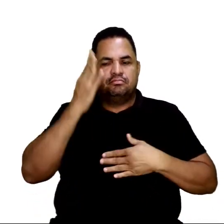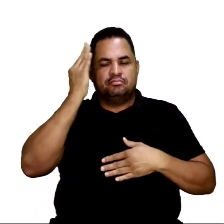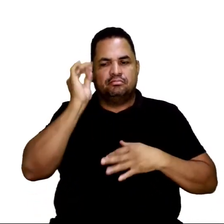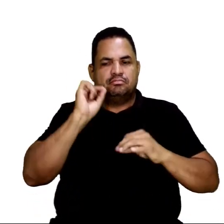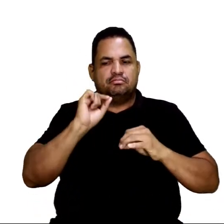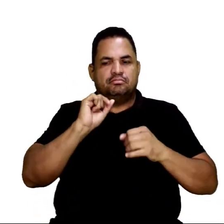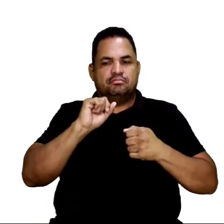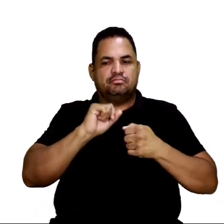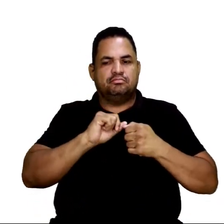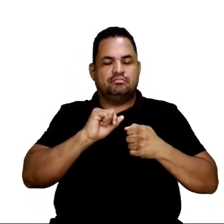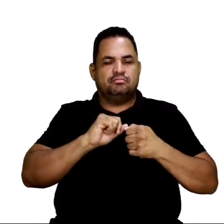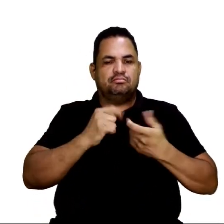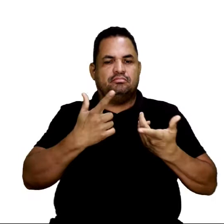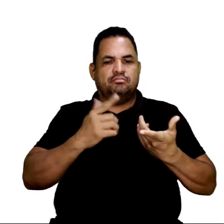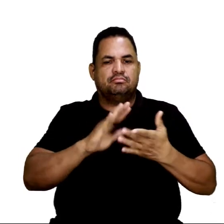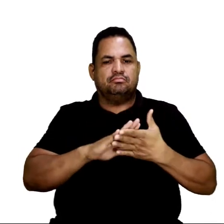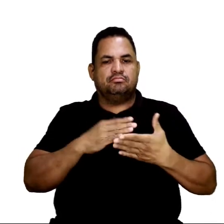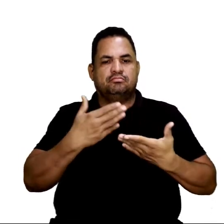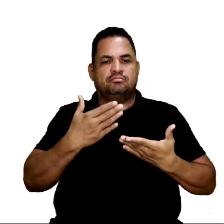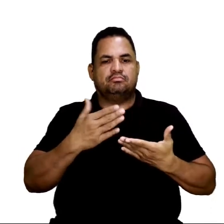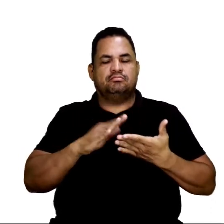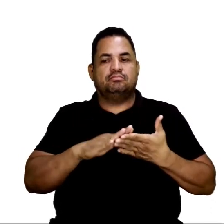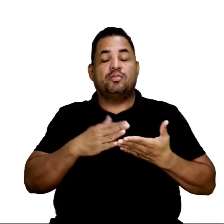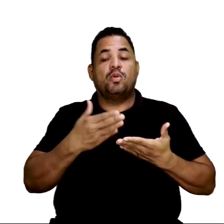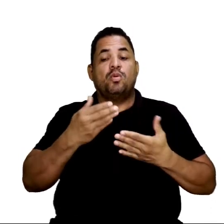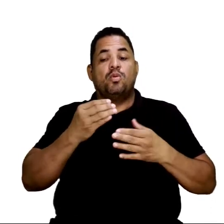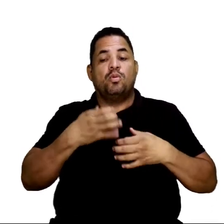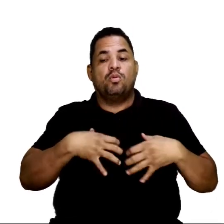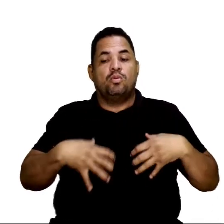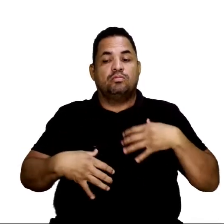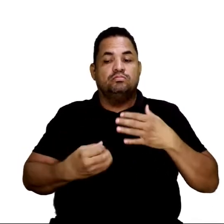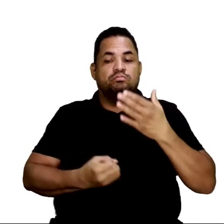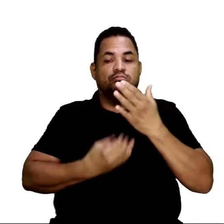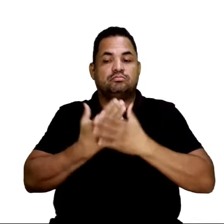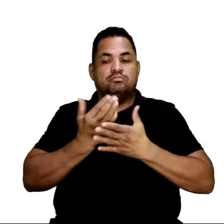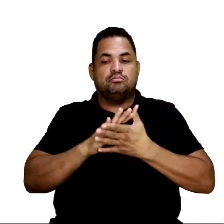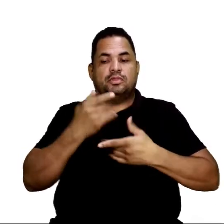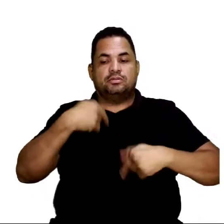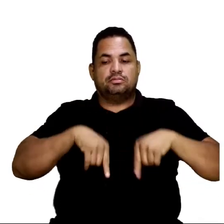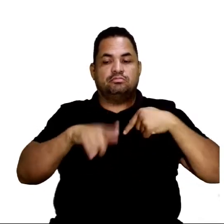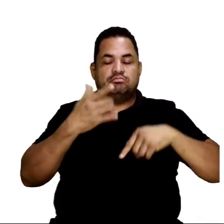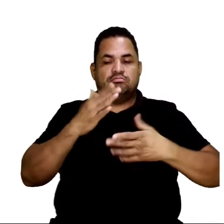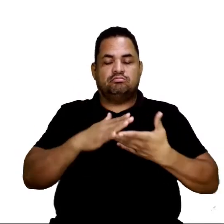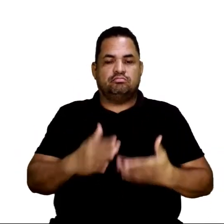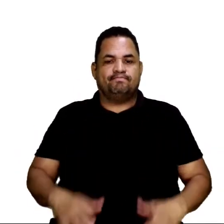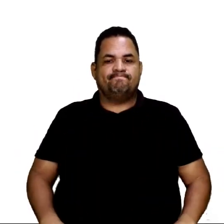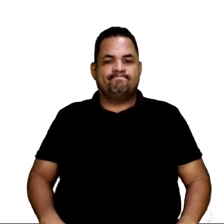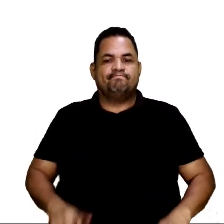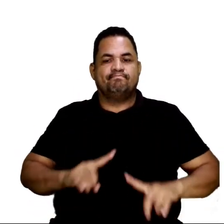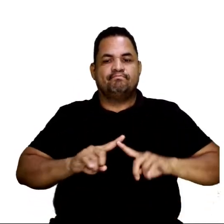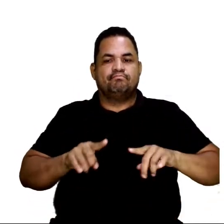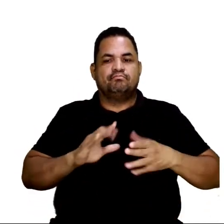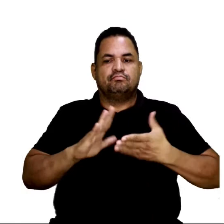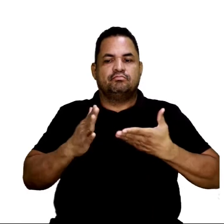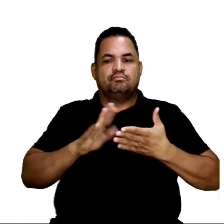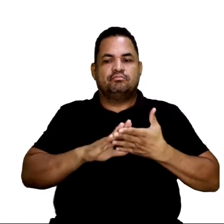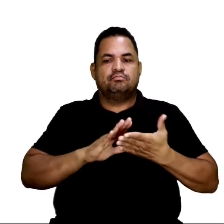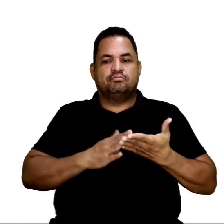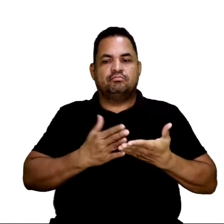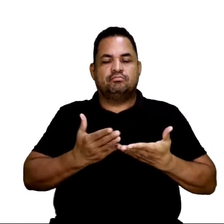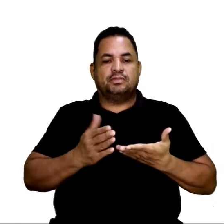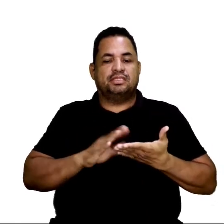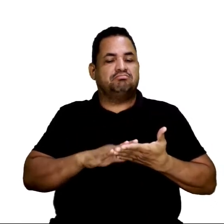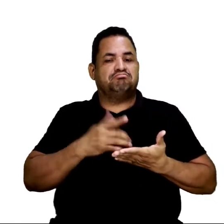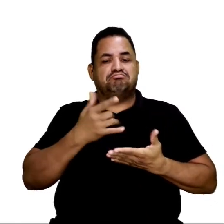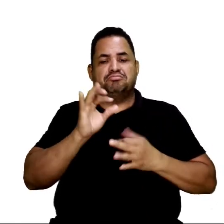que vai fazer e que órgão que vai estar originando para compor esses sistemas, tá? Porém, tá tudo tão assim disforme que a